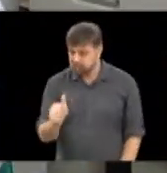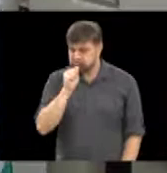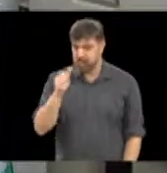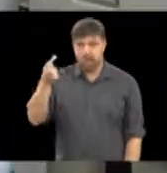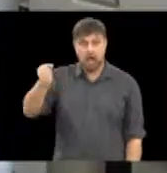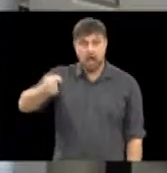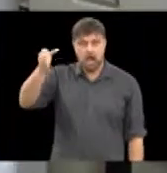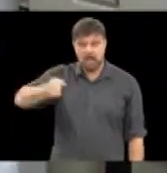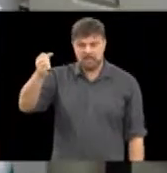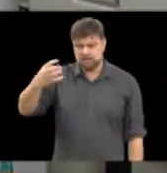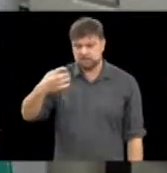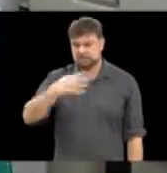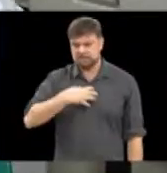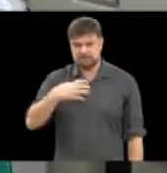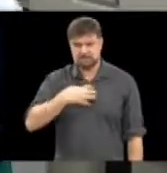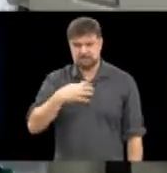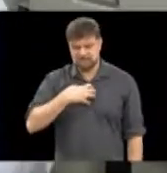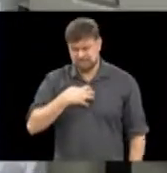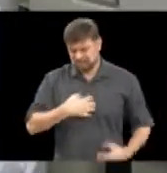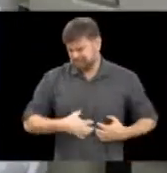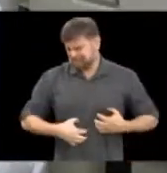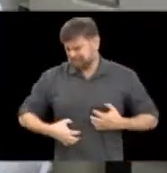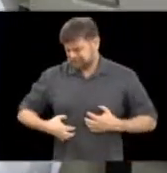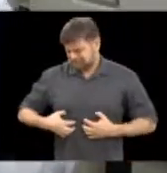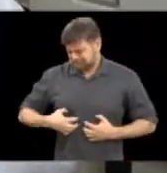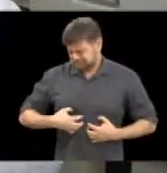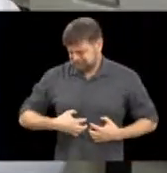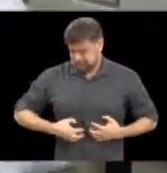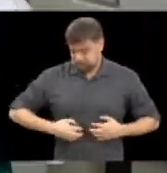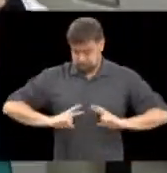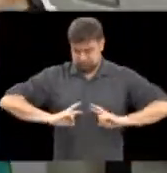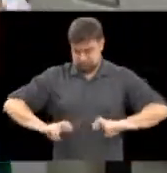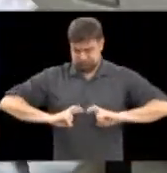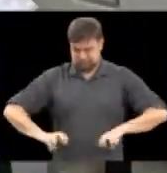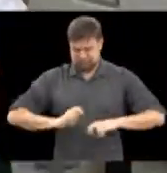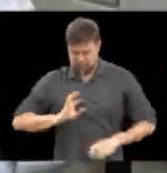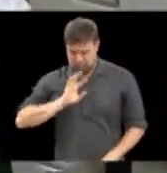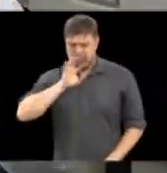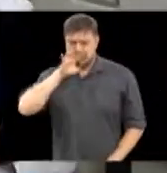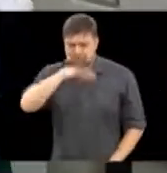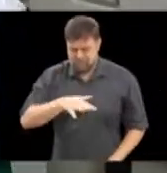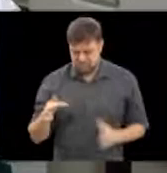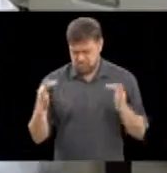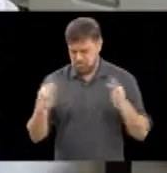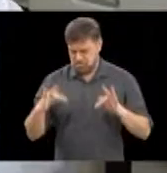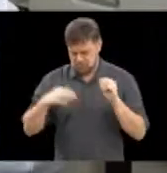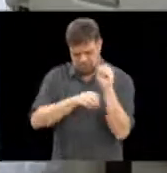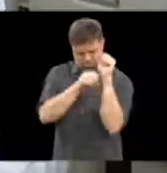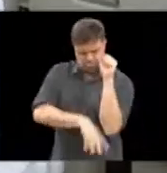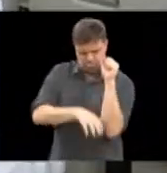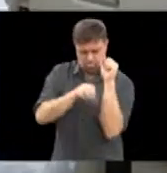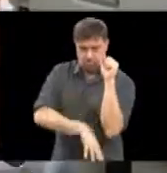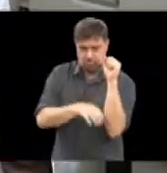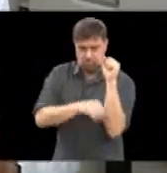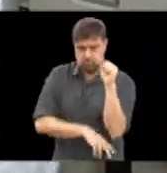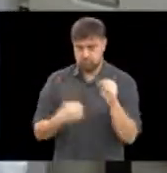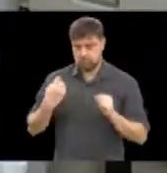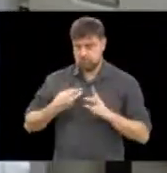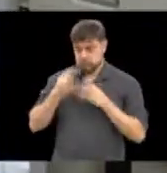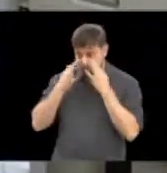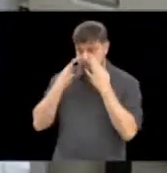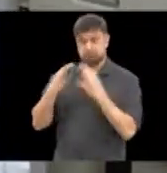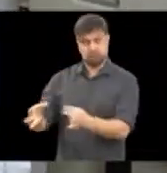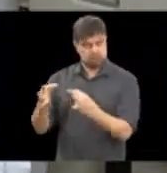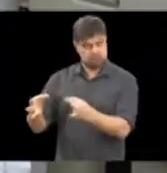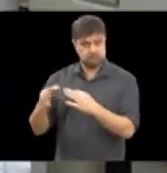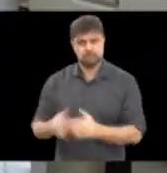tem intolerância à lactose e que quando entra em contato com o leite tem diversos sintomas, náusea, vômito, dor abdominal, diarreia. Isso chama muita